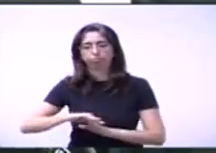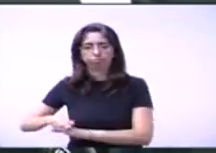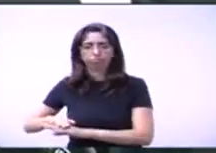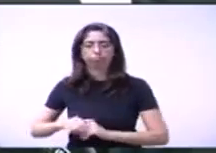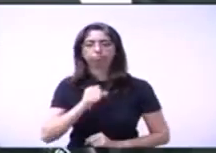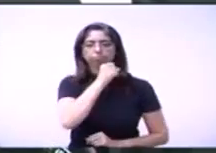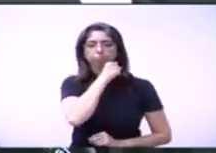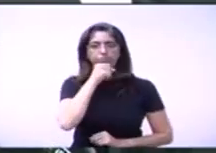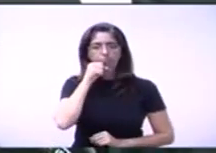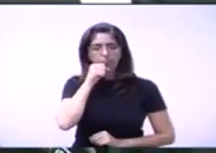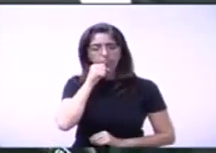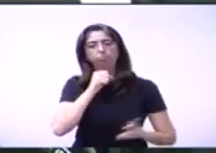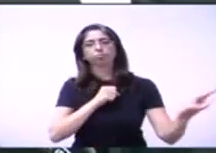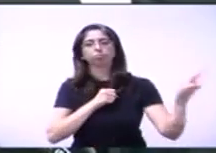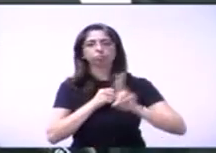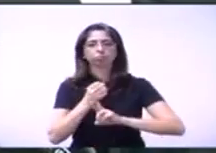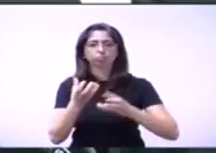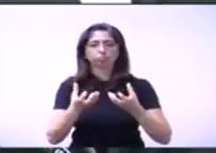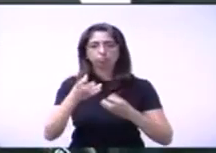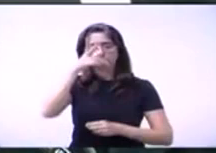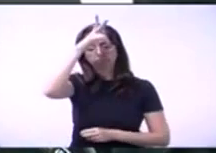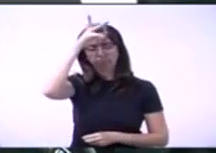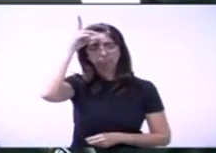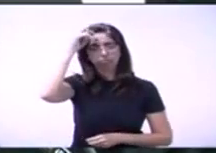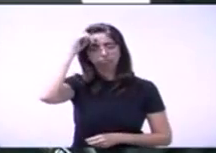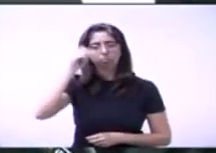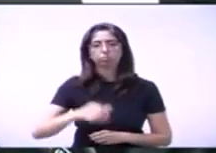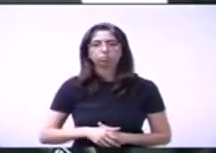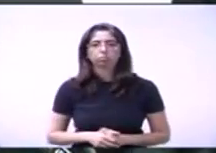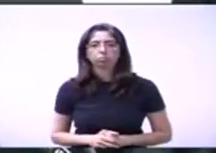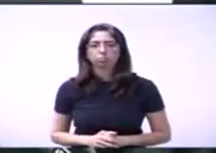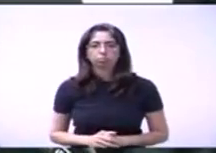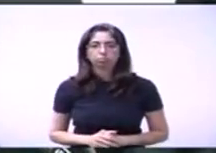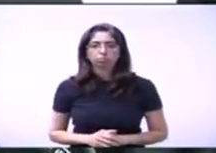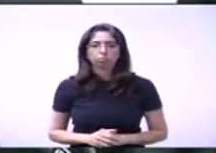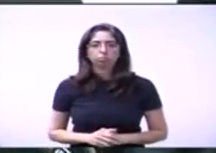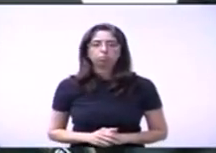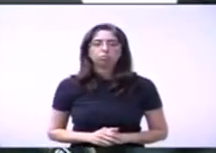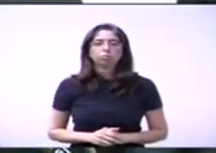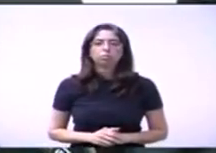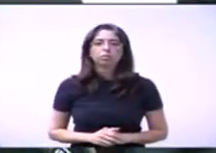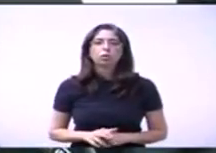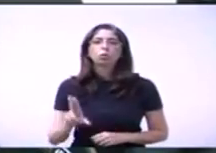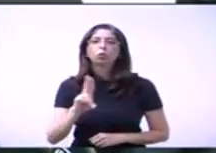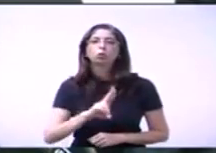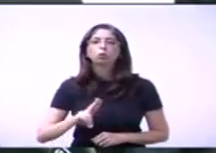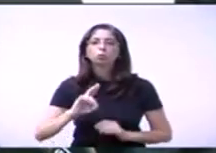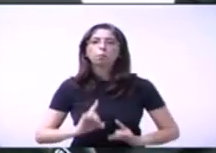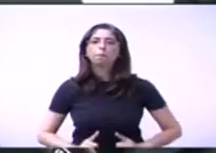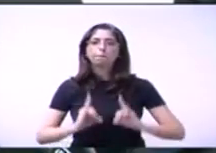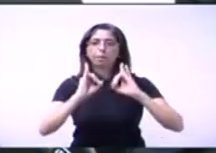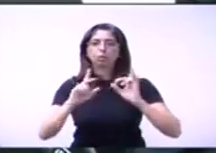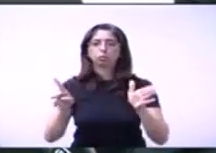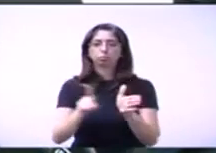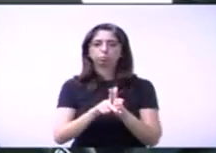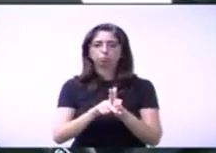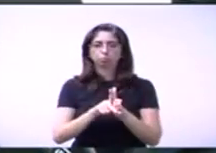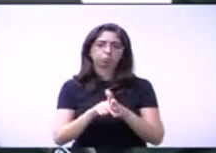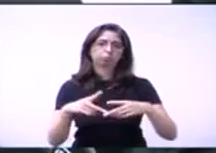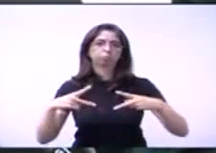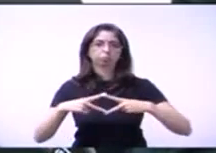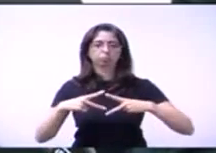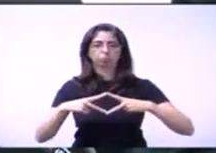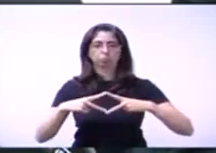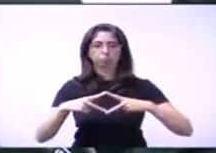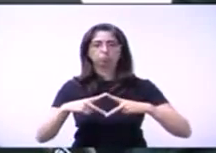ao Executivo referente à conservação e utilização do próprio municipal, que abriga